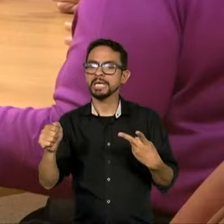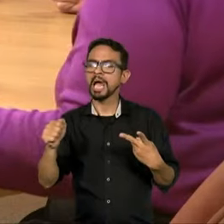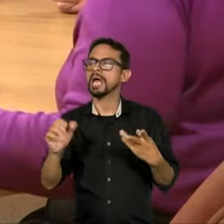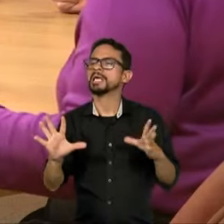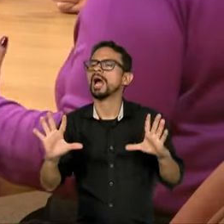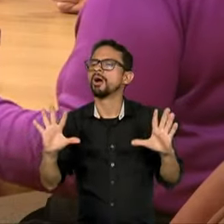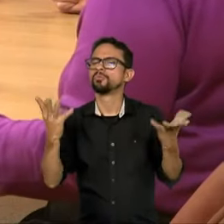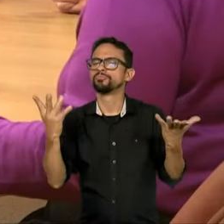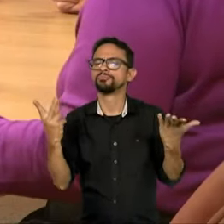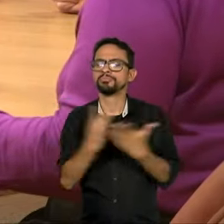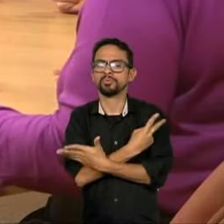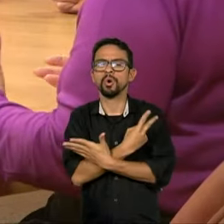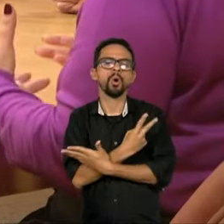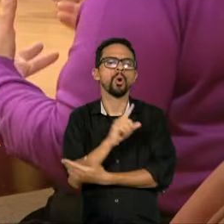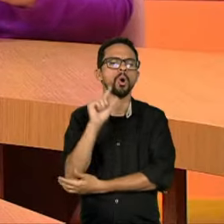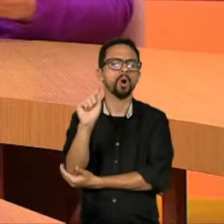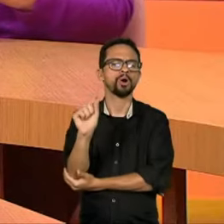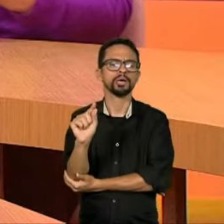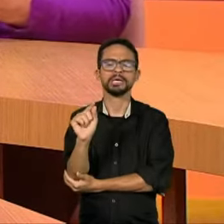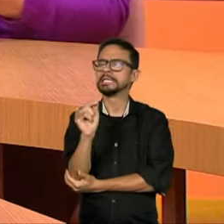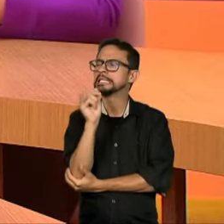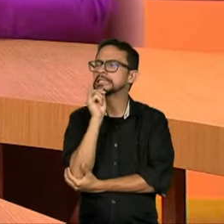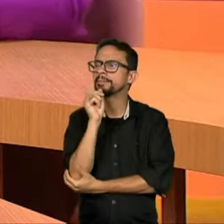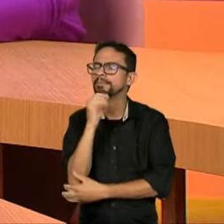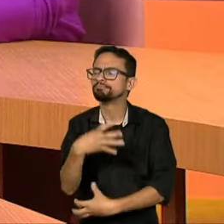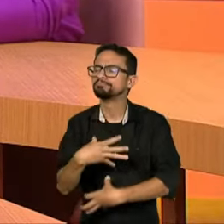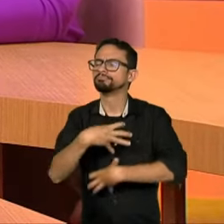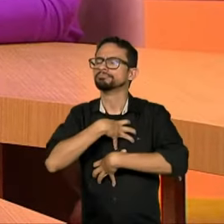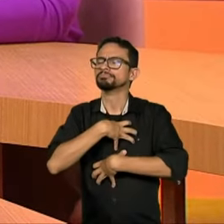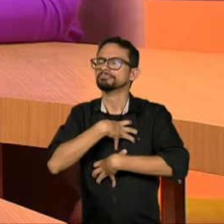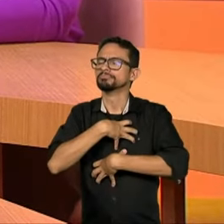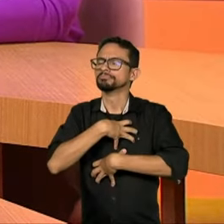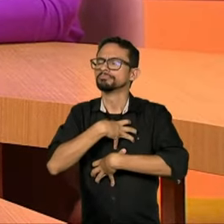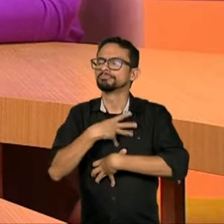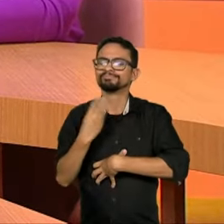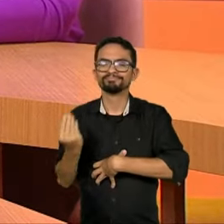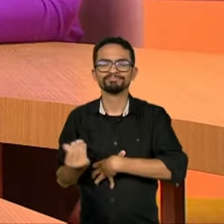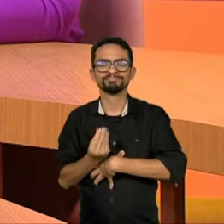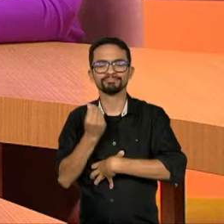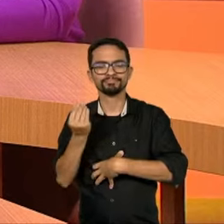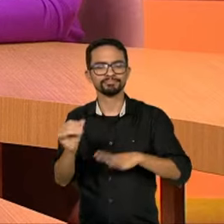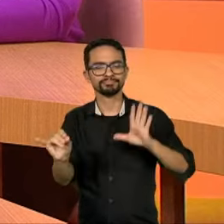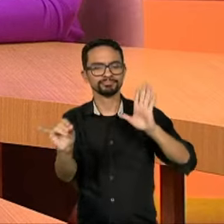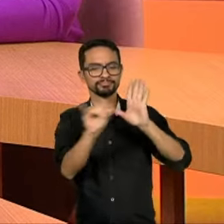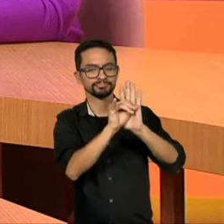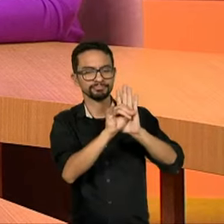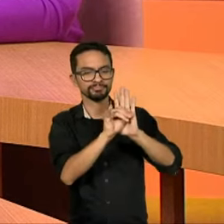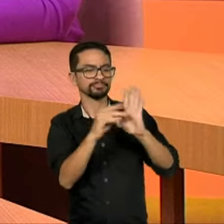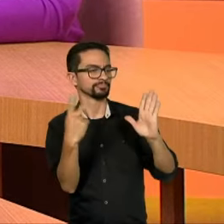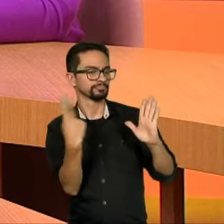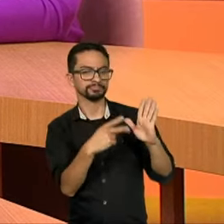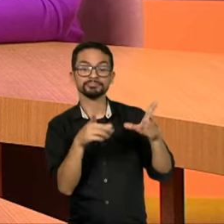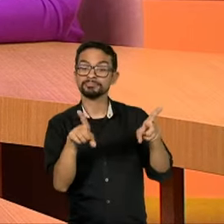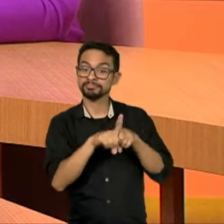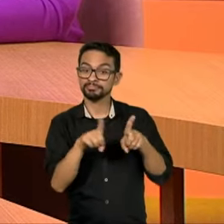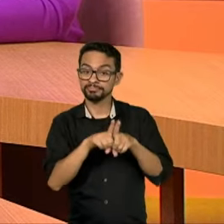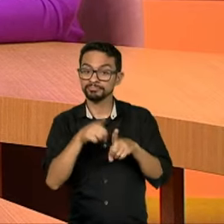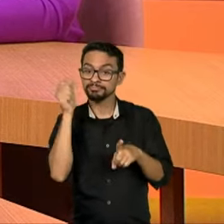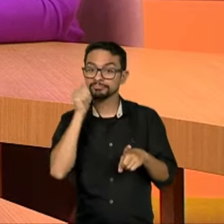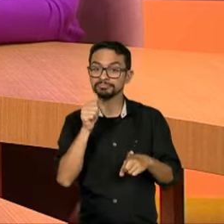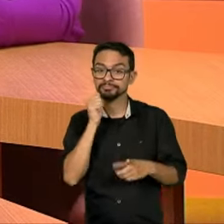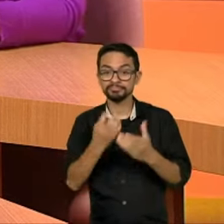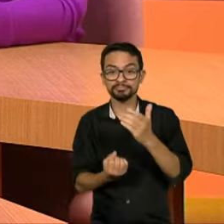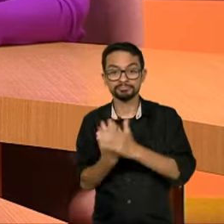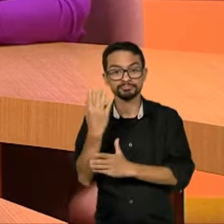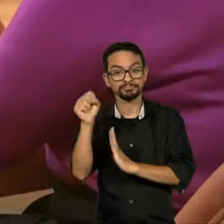acabou revelando um sentimento e uma identidade que irmana as mulheres que nasceram no